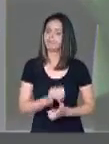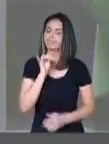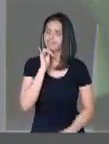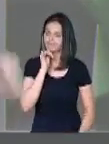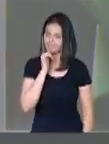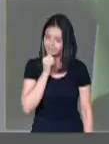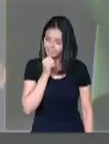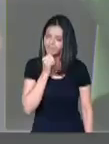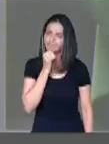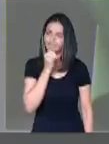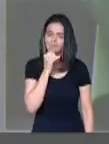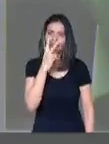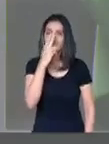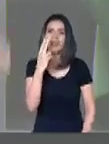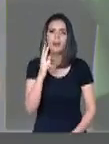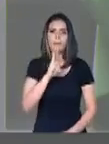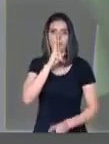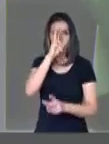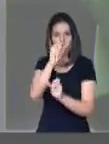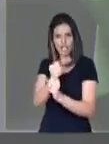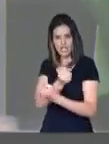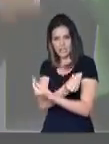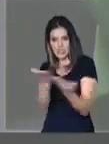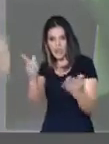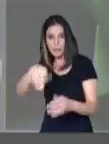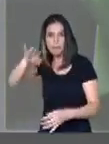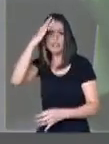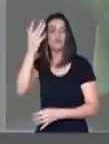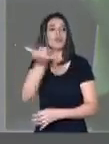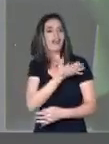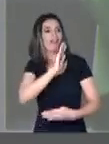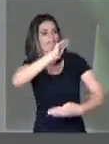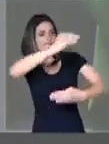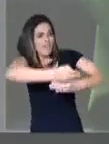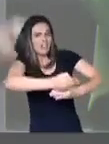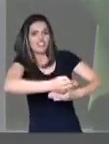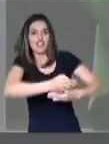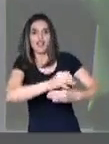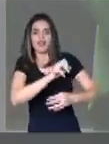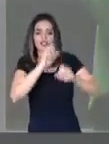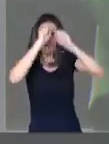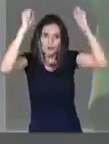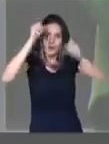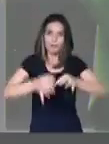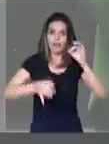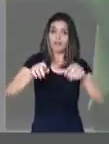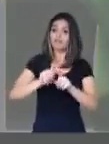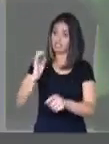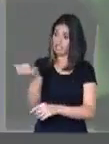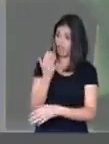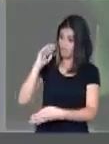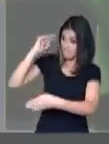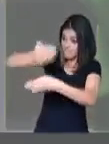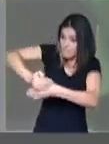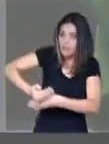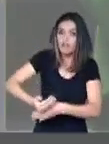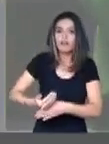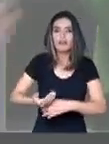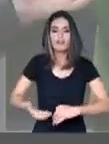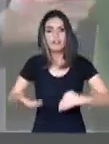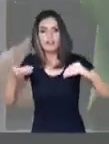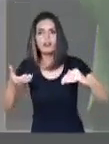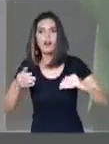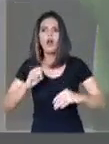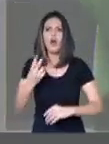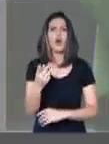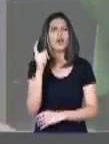infelizmente, empoderam aqueles que são pelo fechamento do Supremo, pelo fechamento do Congresso, que são parte dessa